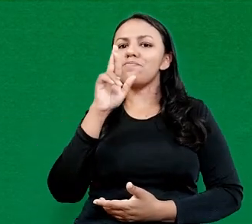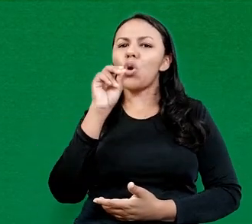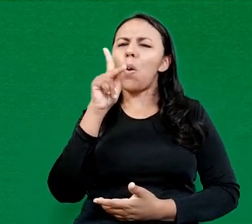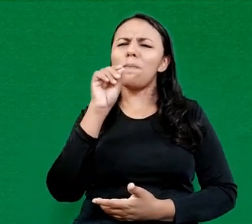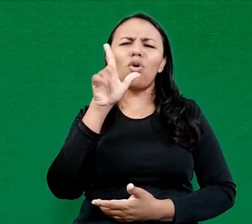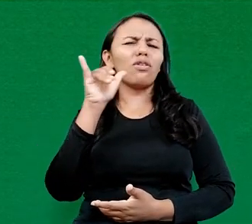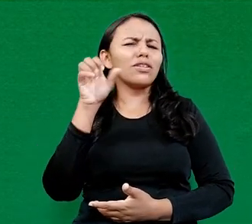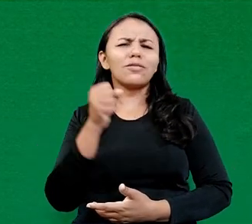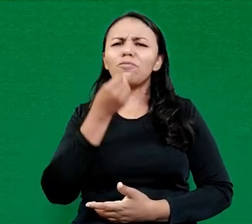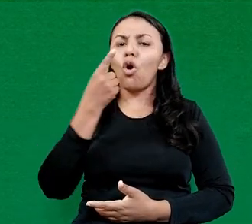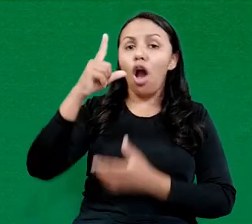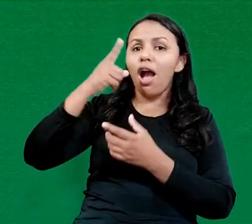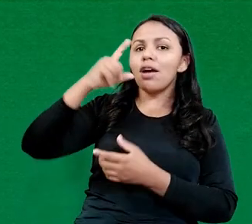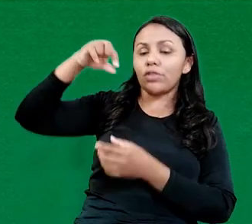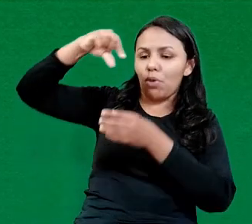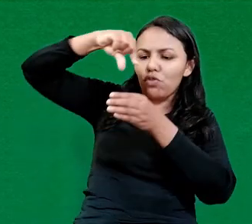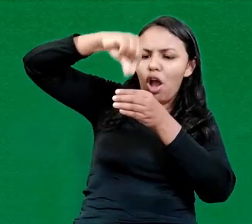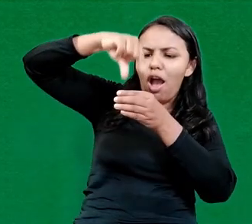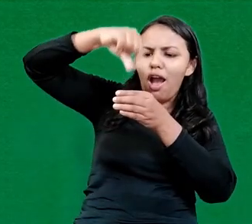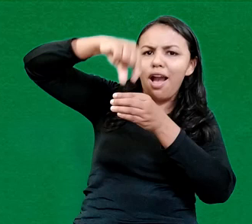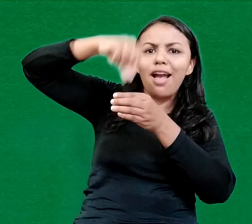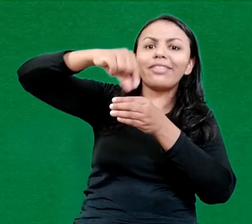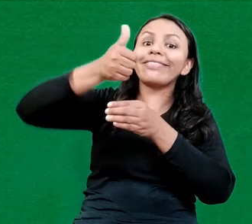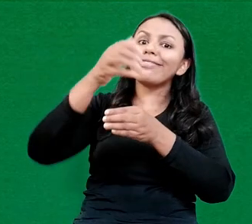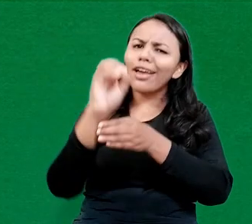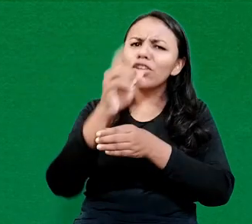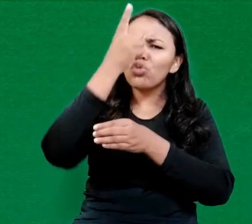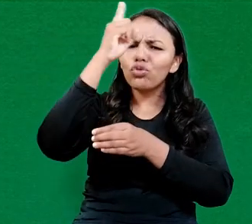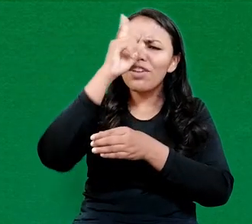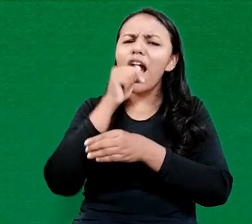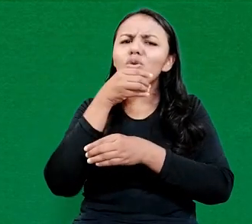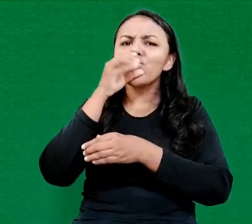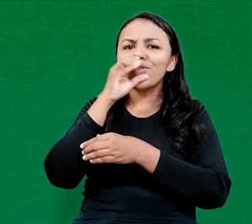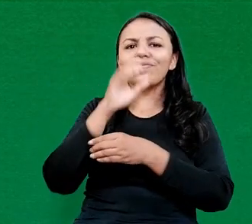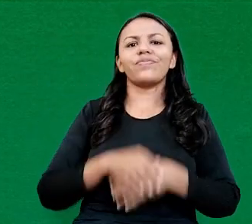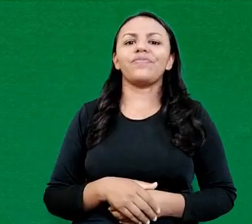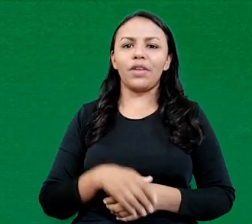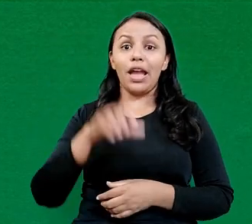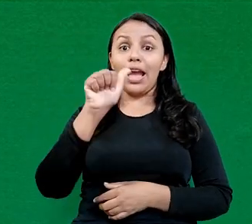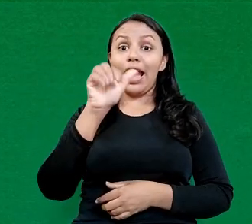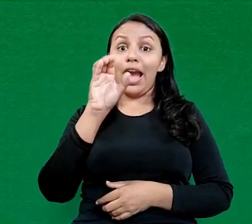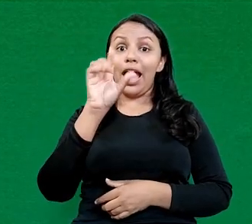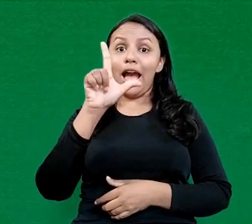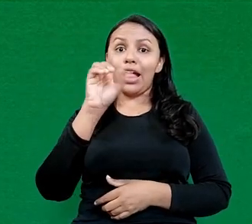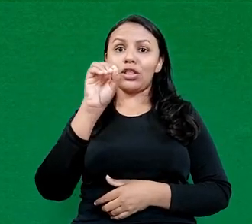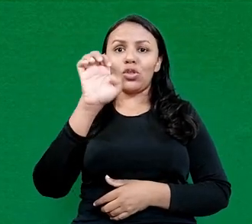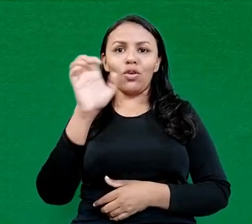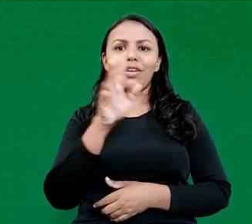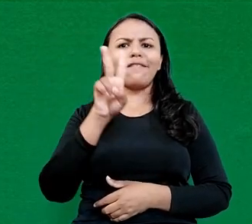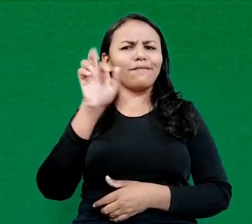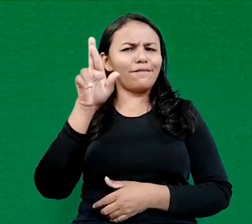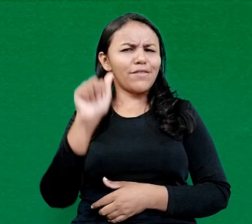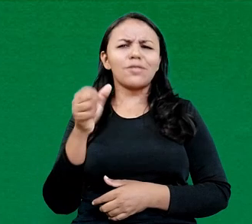fazer 10 gotinhas de própolis na água todos os dias. O aloe vera, também como um componente para